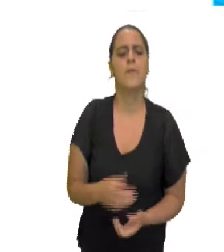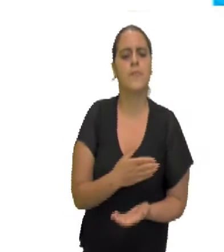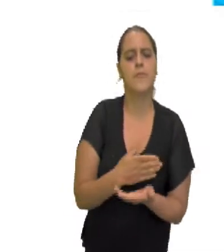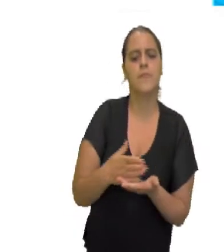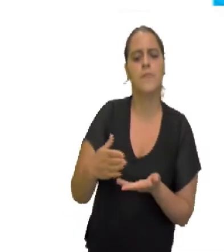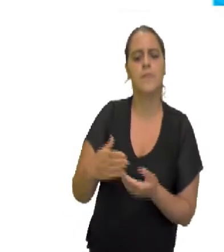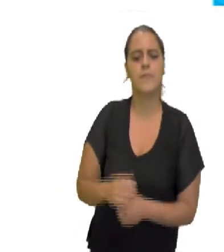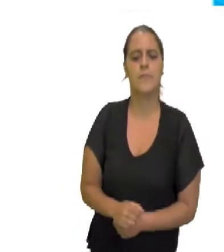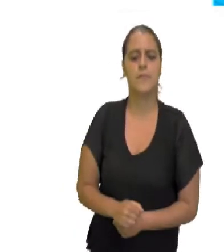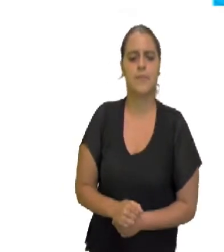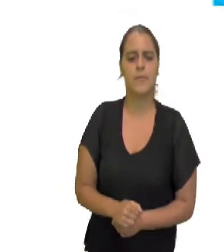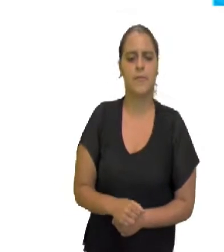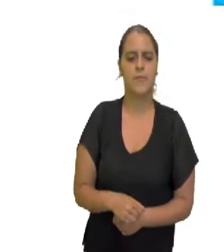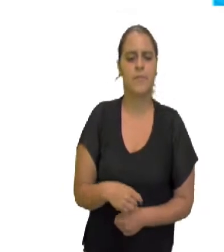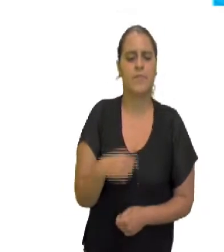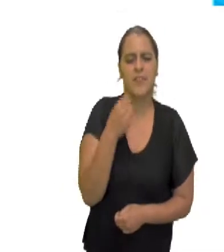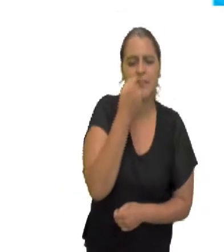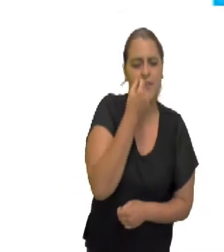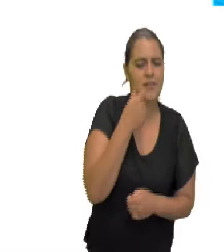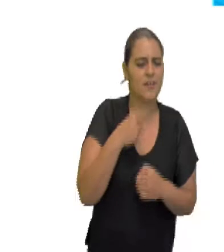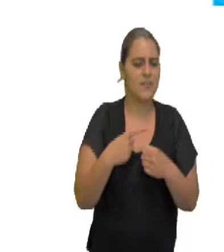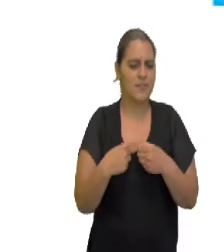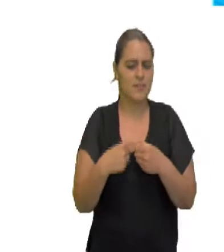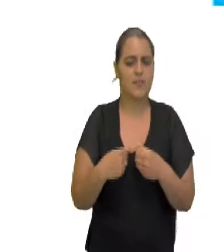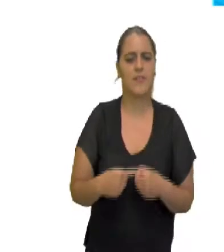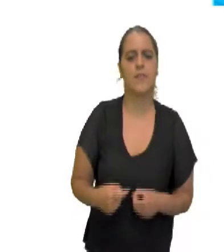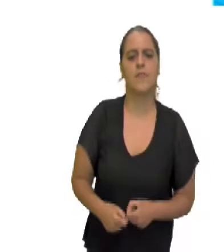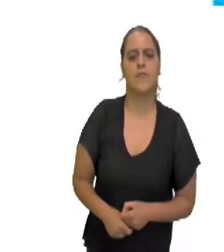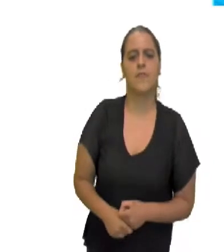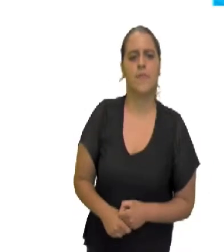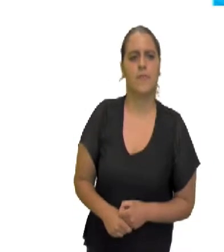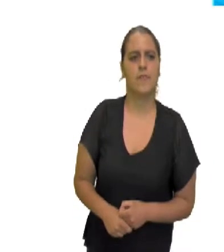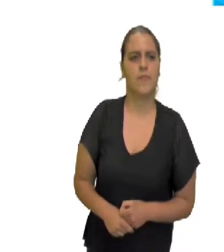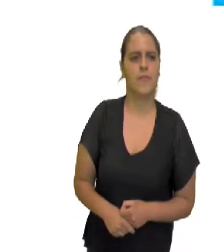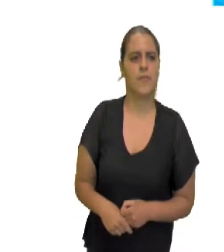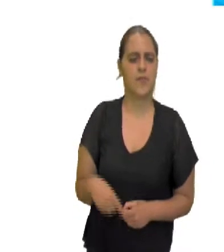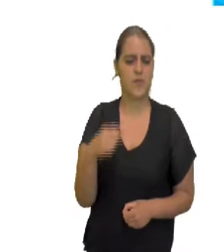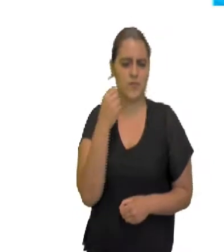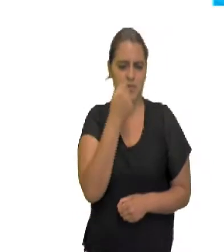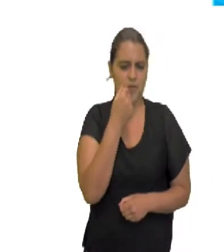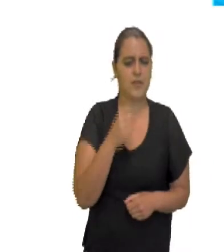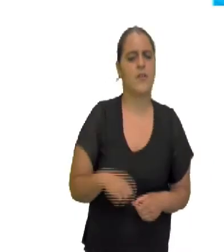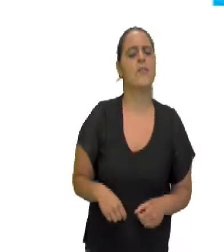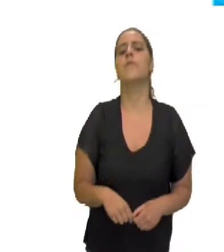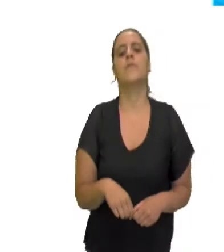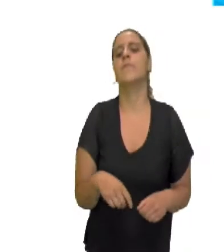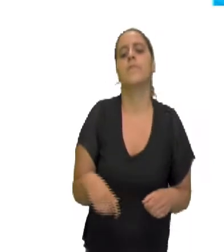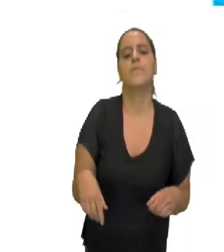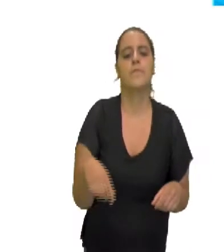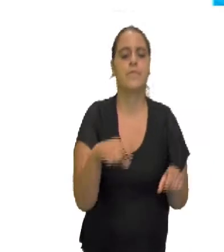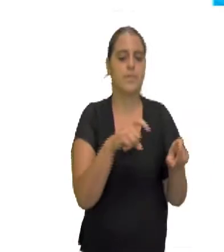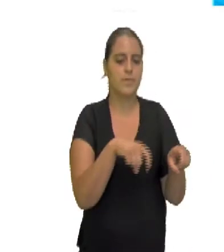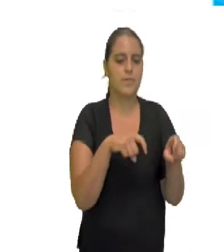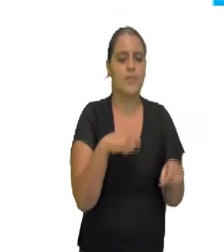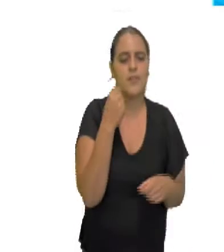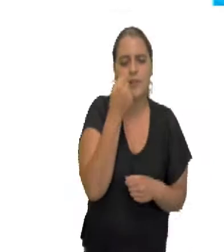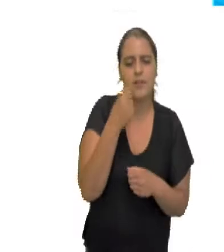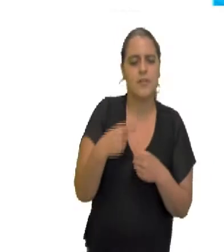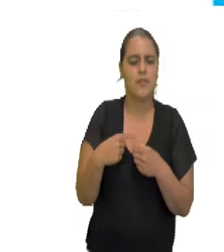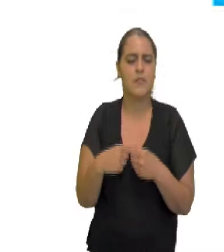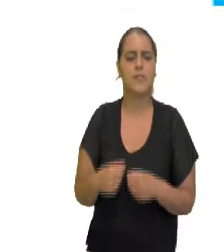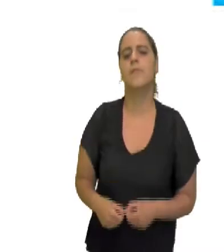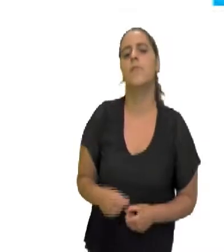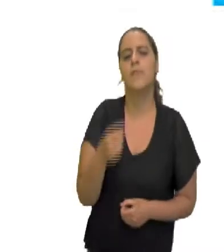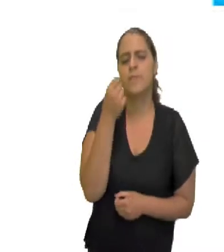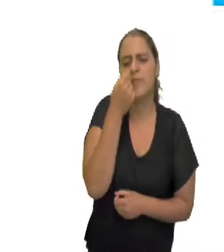começar. O rato da cidade, o rato do mato e o rato da cidade. Um ratinho